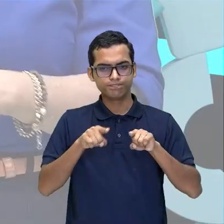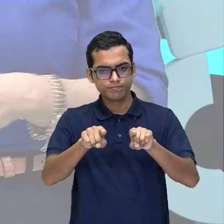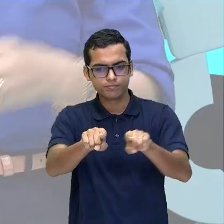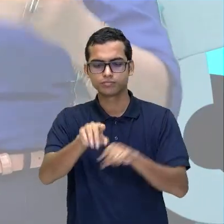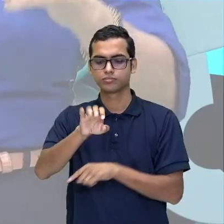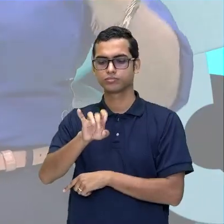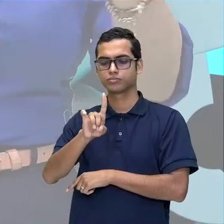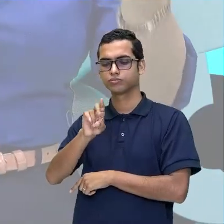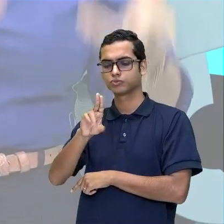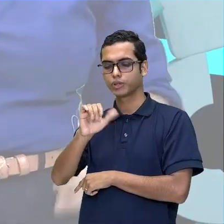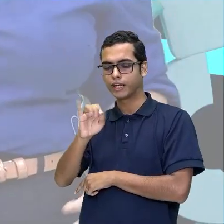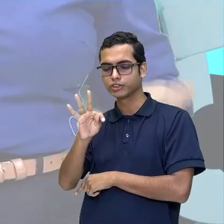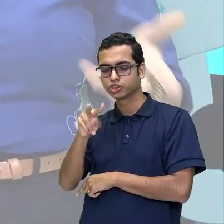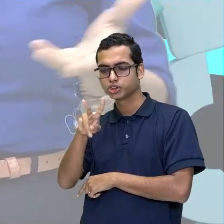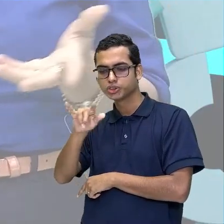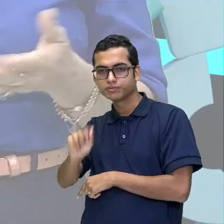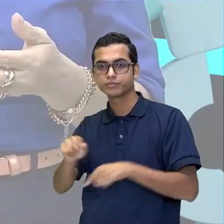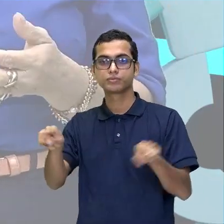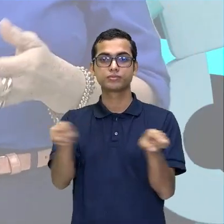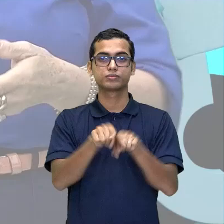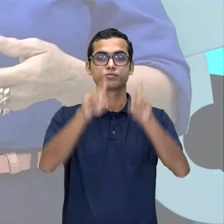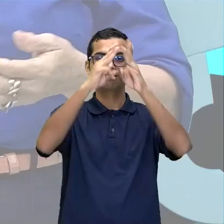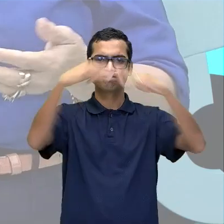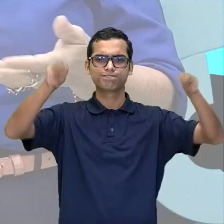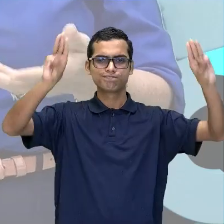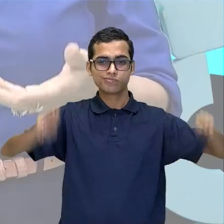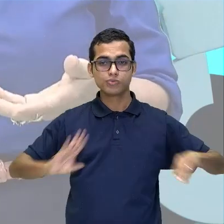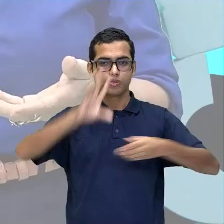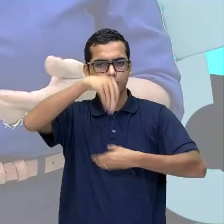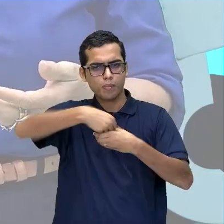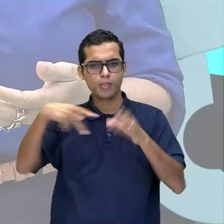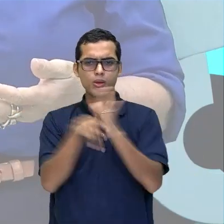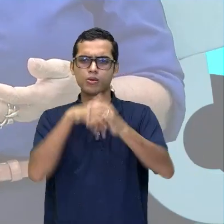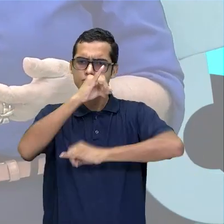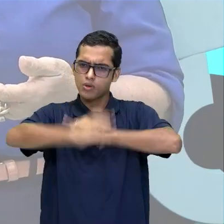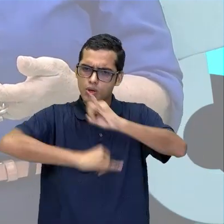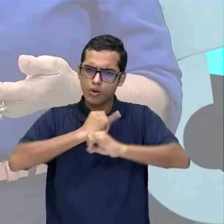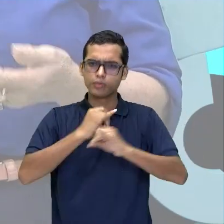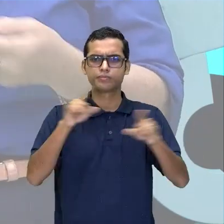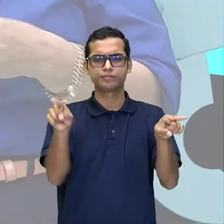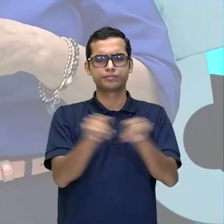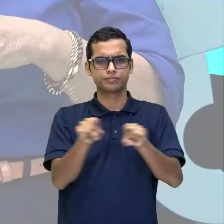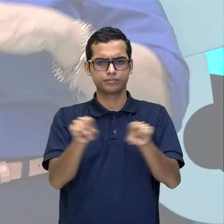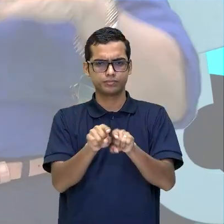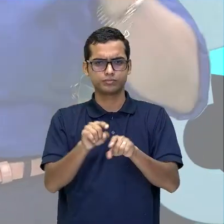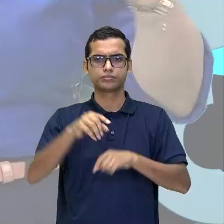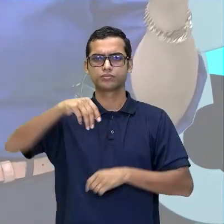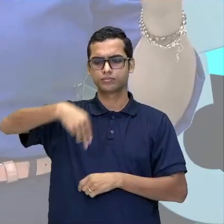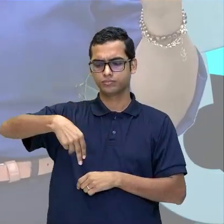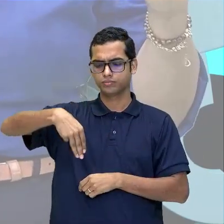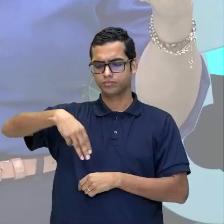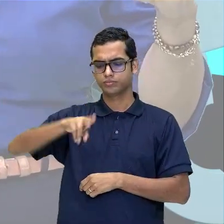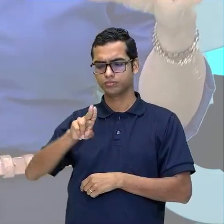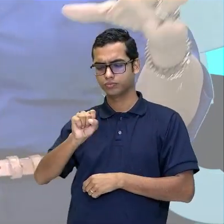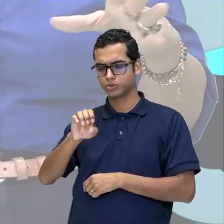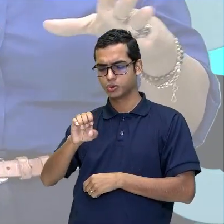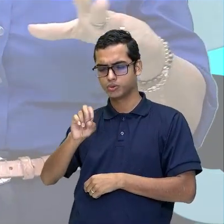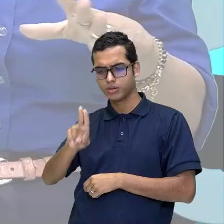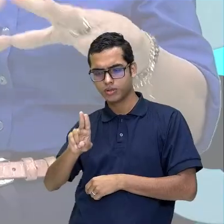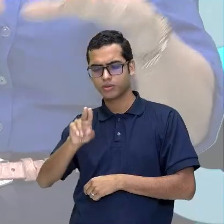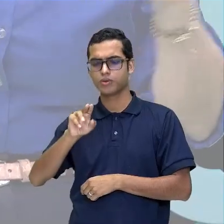real. Está nos museus virtuais, que nos levam a lugares,